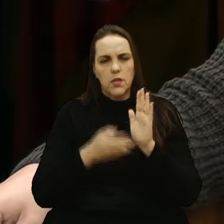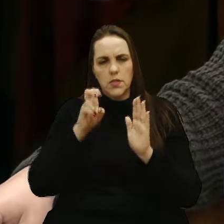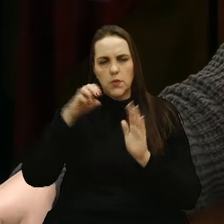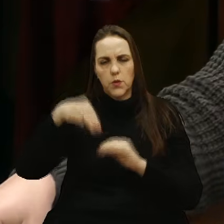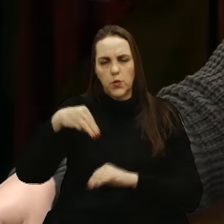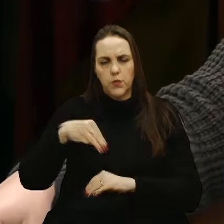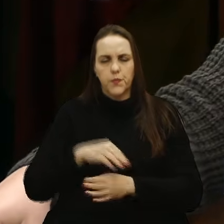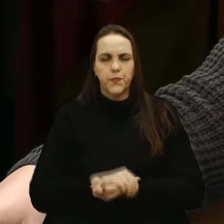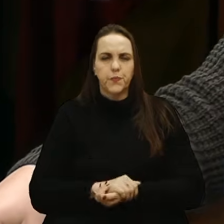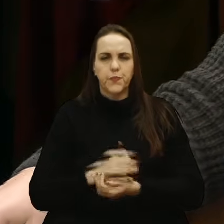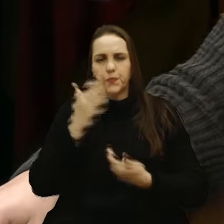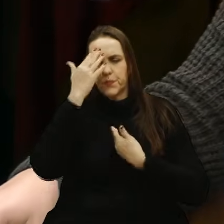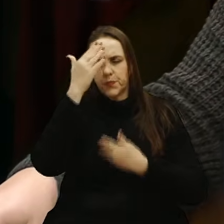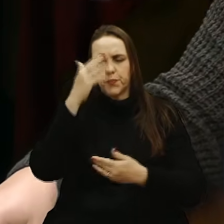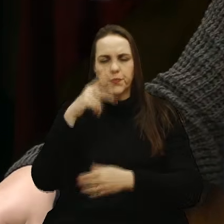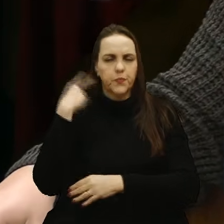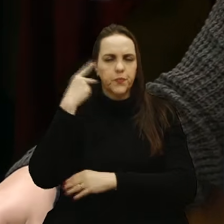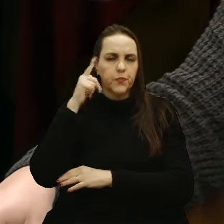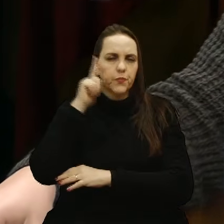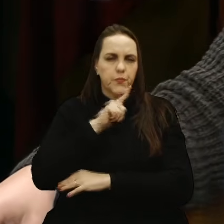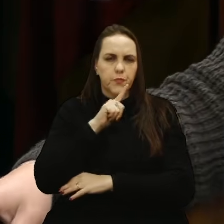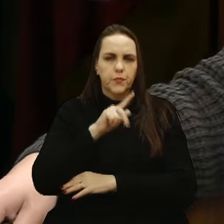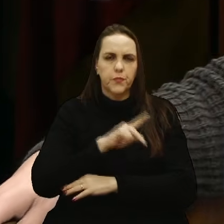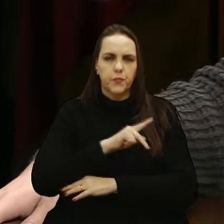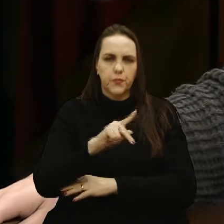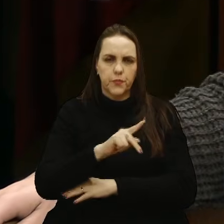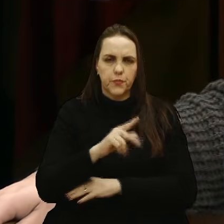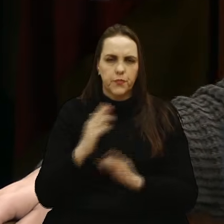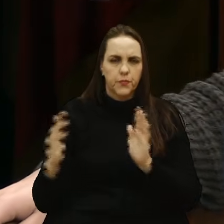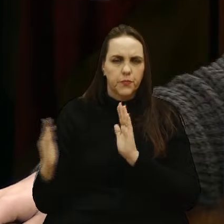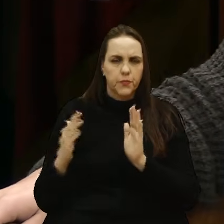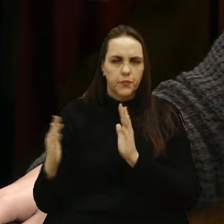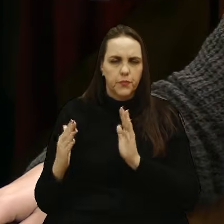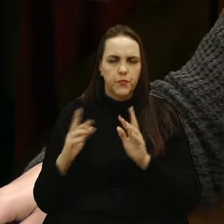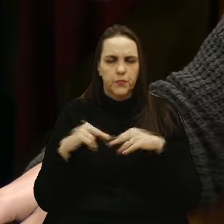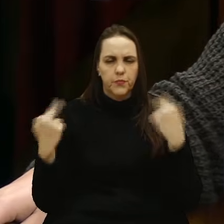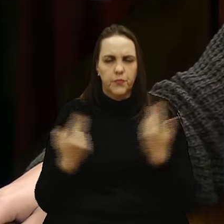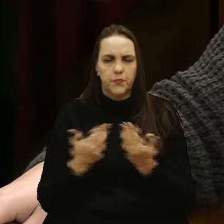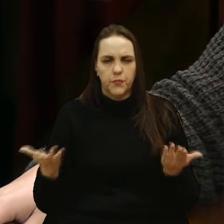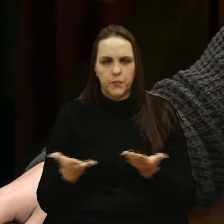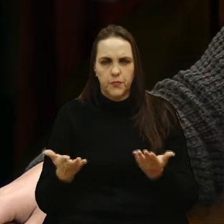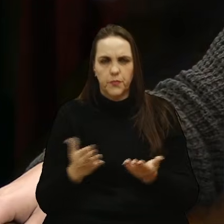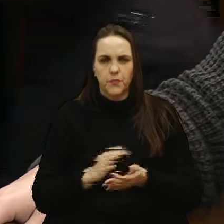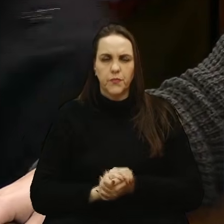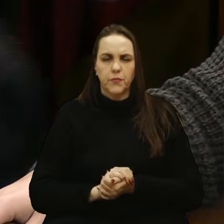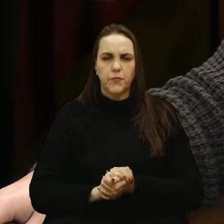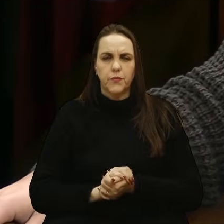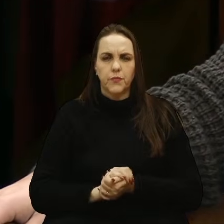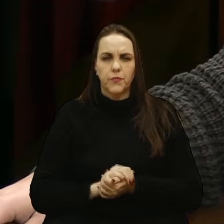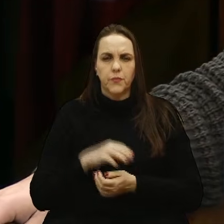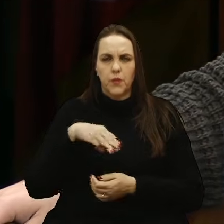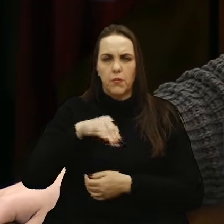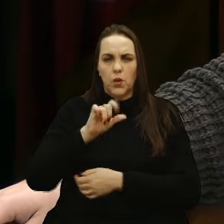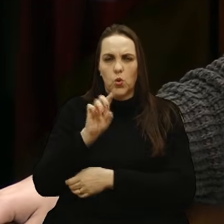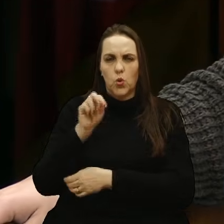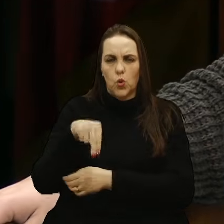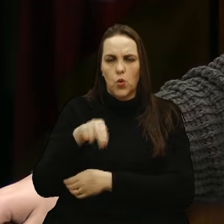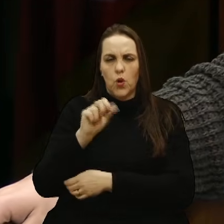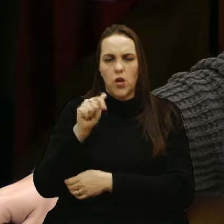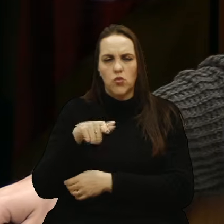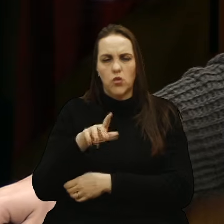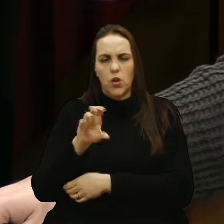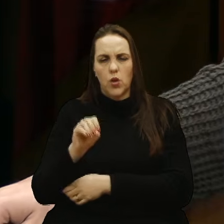minutos. Obrigado, vereador Lucas, que preside momentaneamente essa sessão, Milton e Ângelo da Codeca,